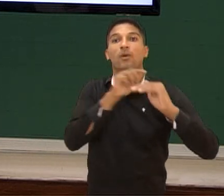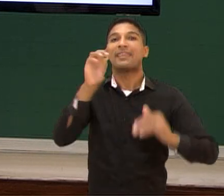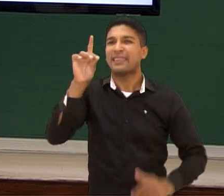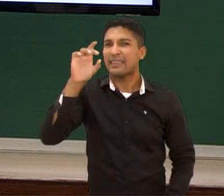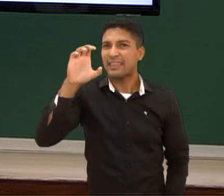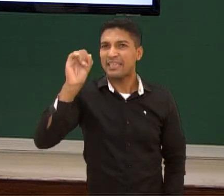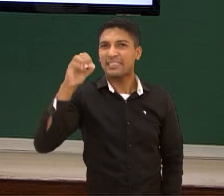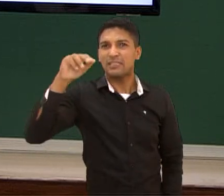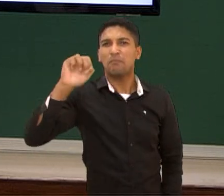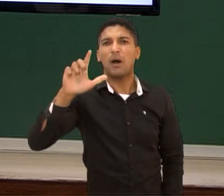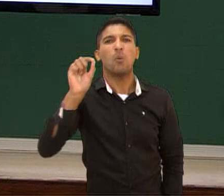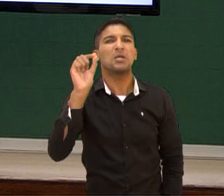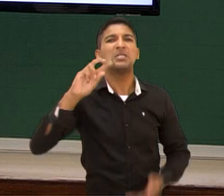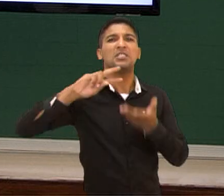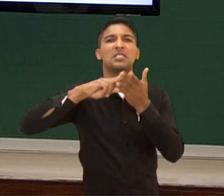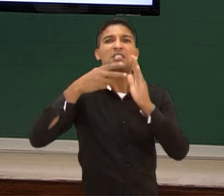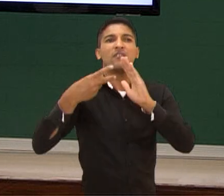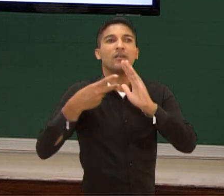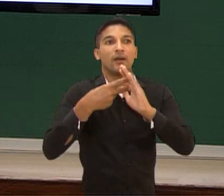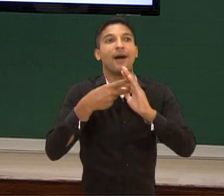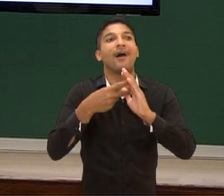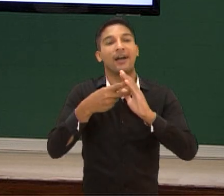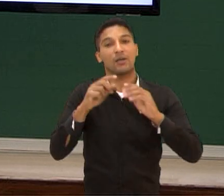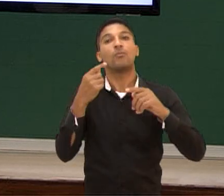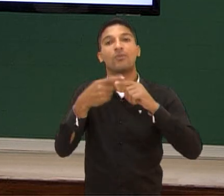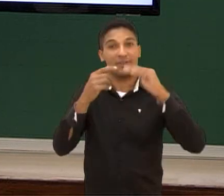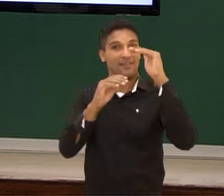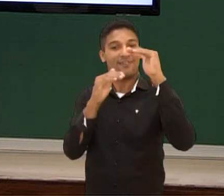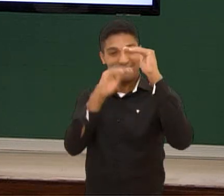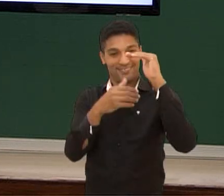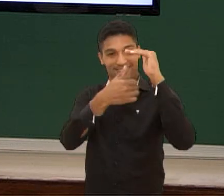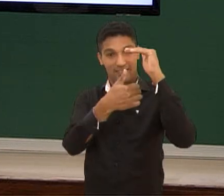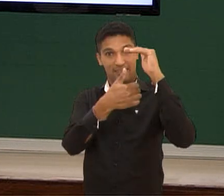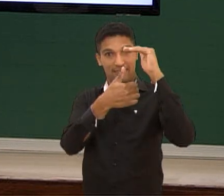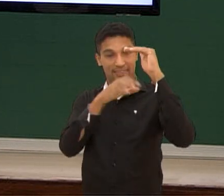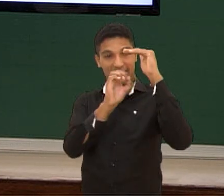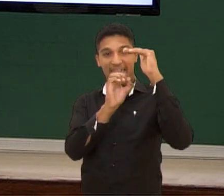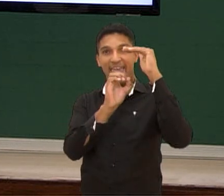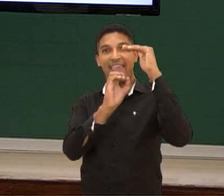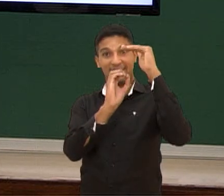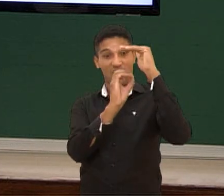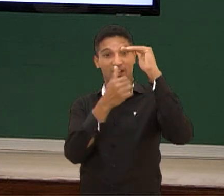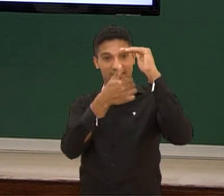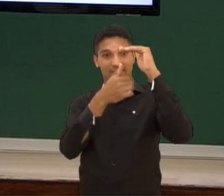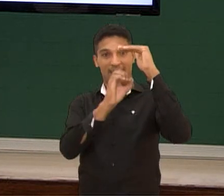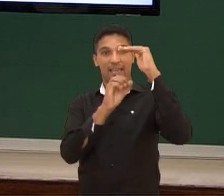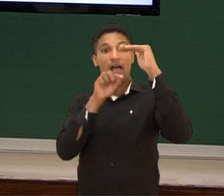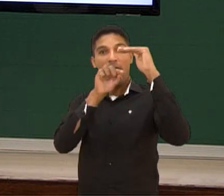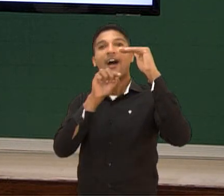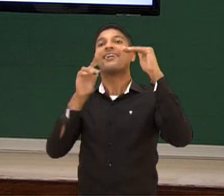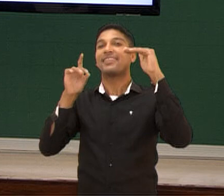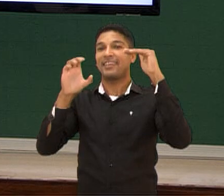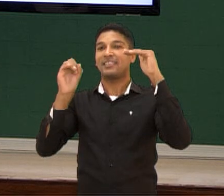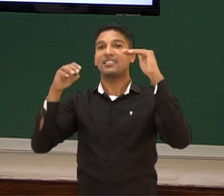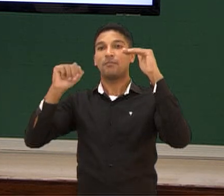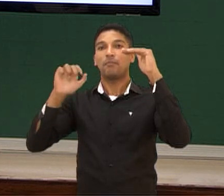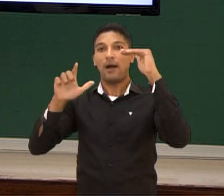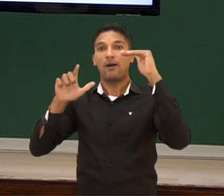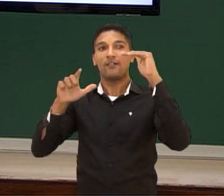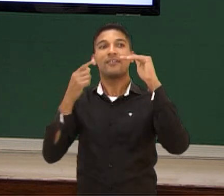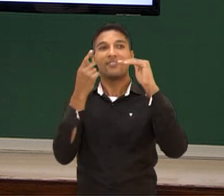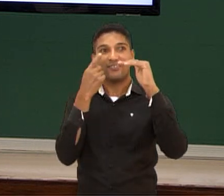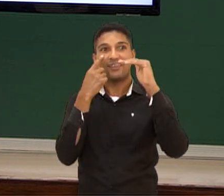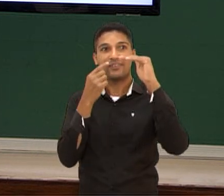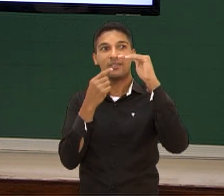fração decimal? É uma fração que tem o denominador 10, ou seja, um